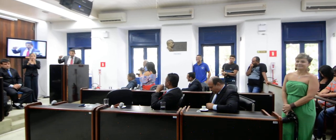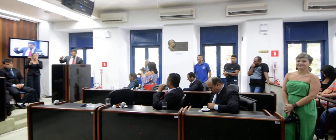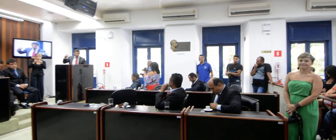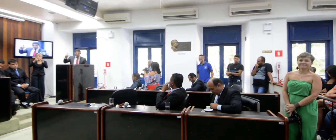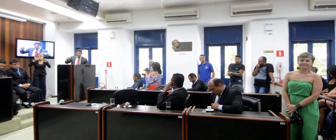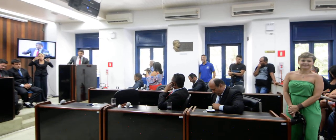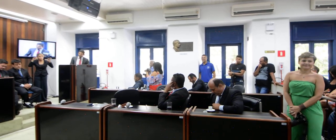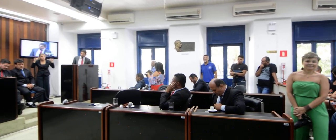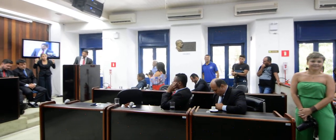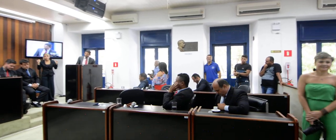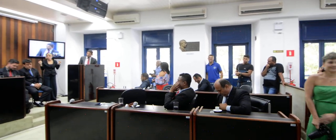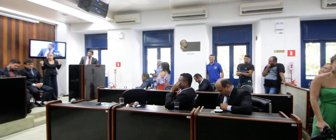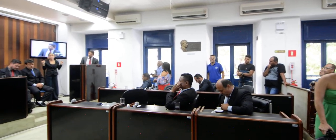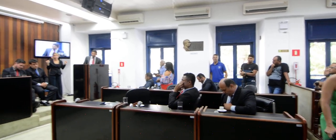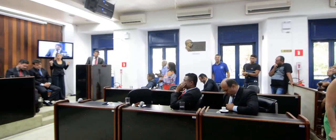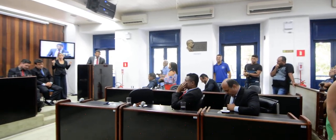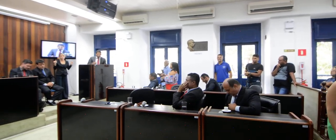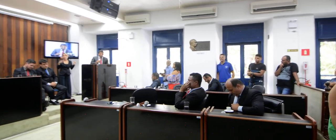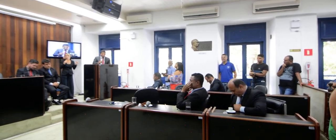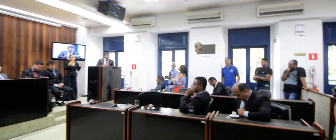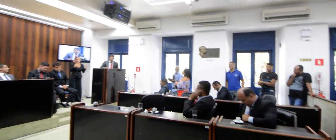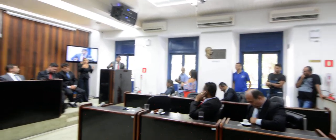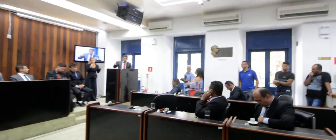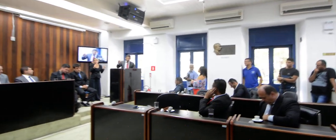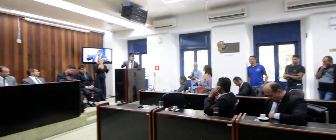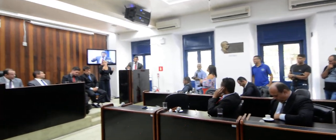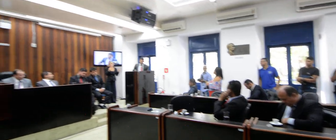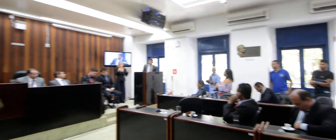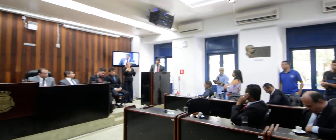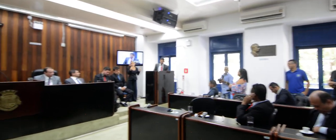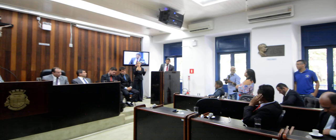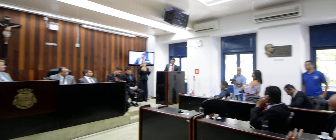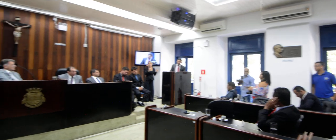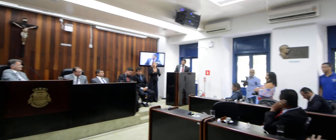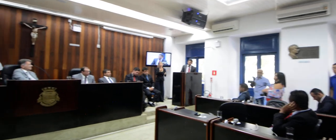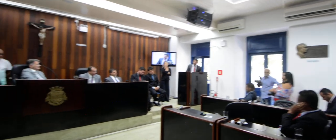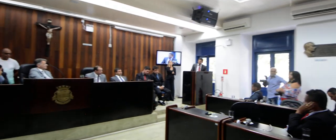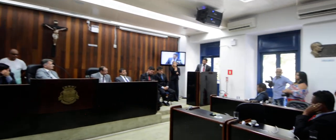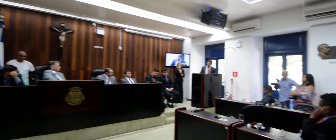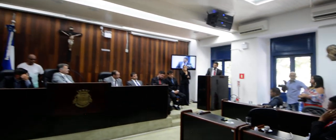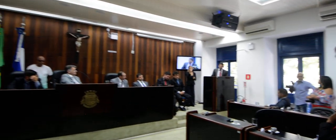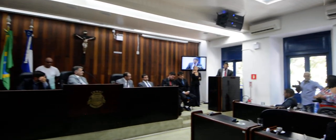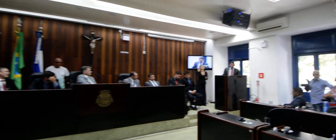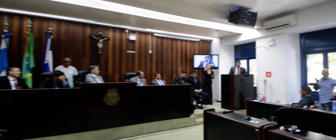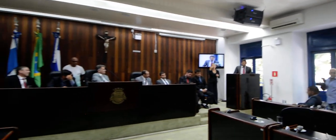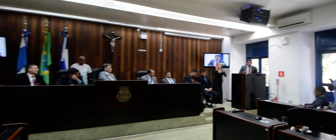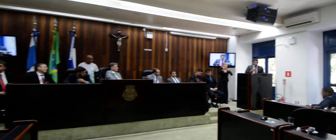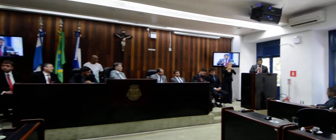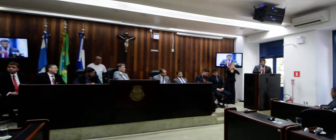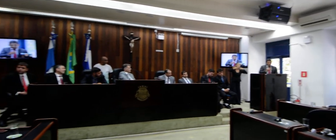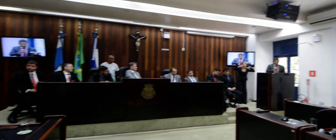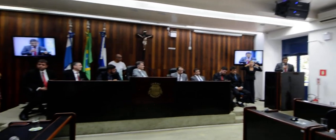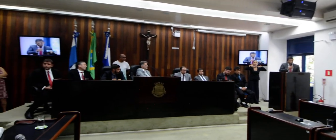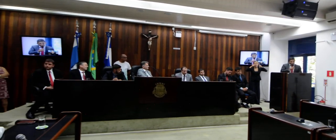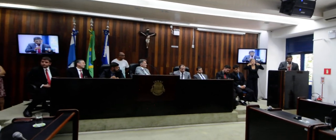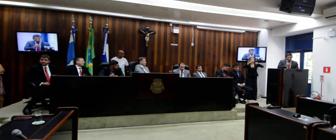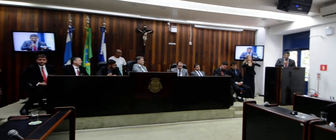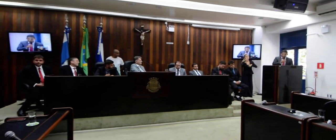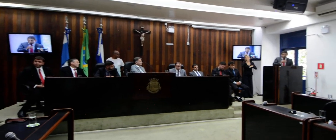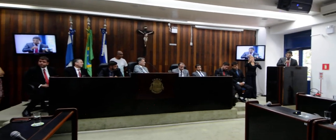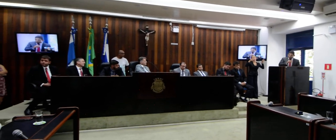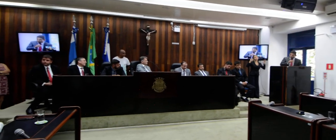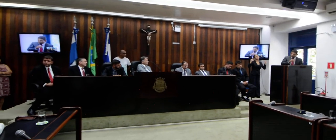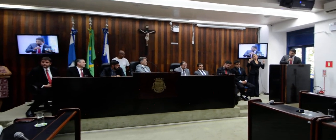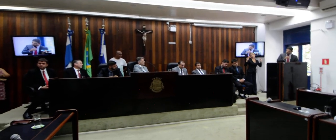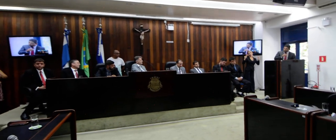anterior como nesse mandato, falar um ai de Vossa Excelência. Uma pessoa que qualquer